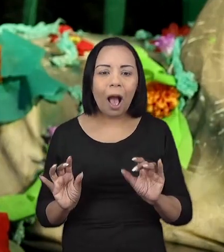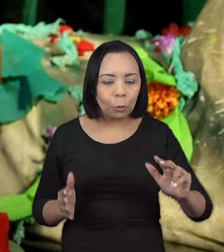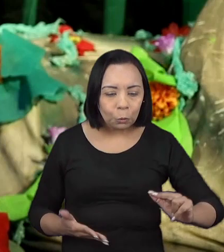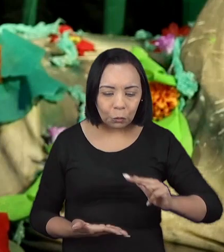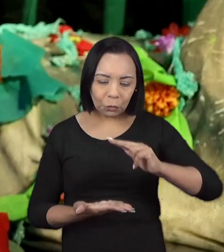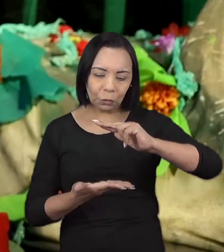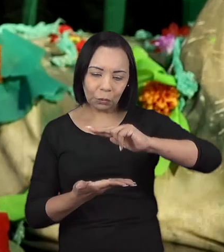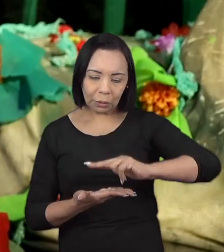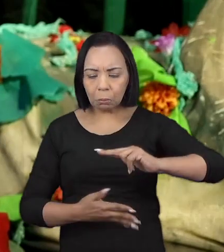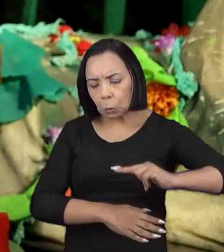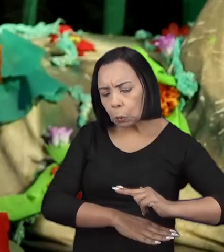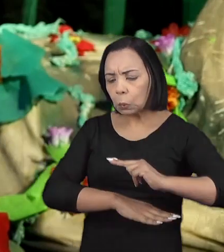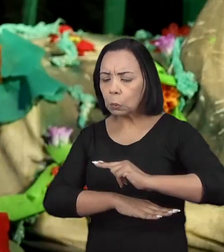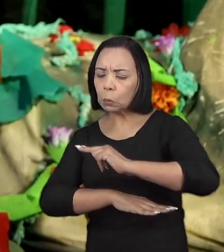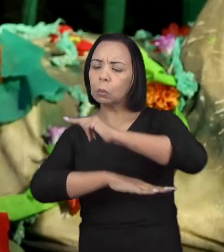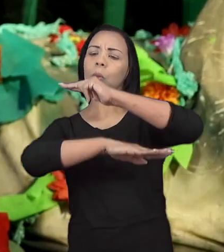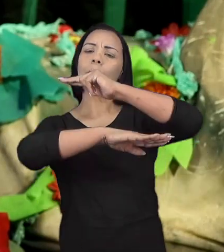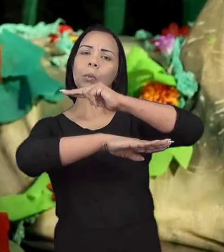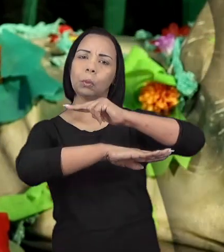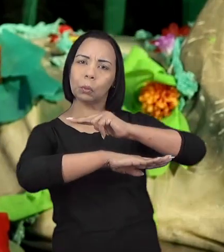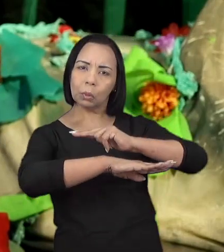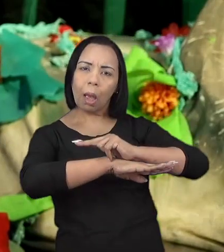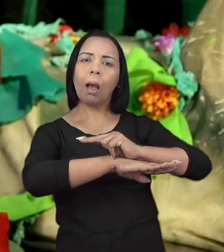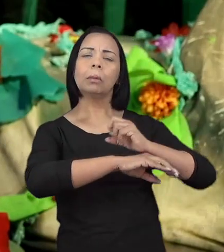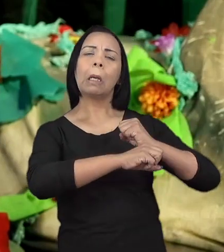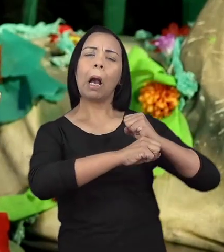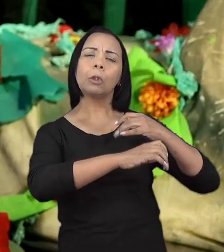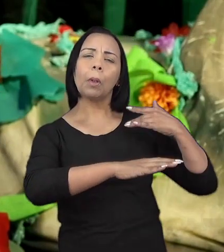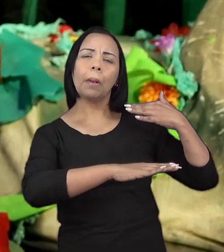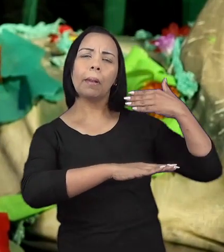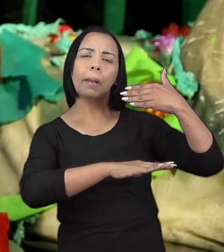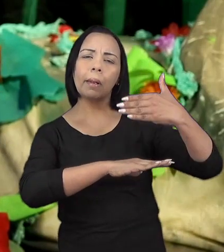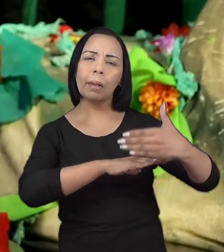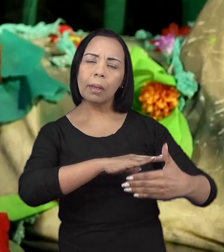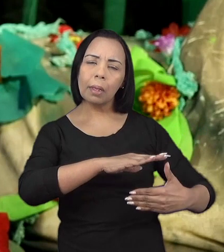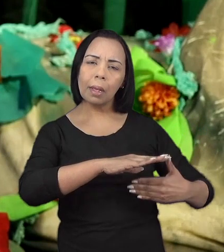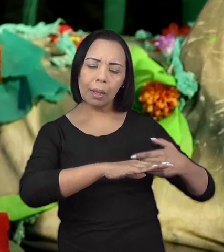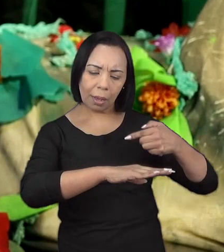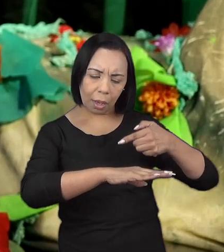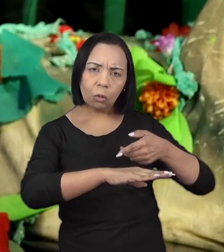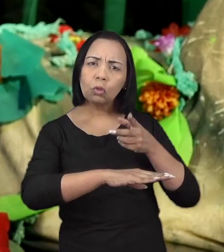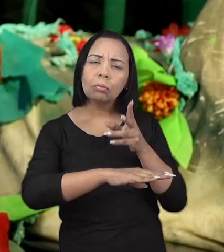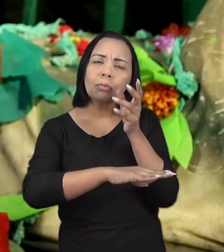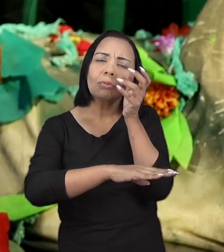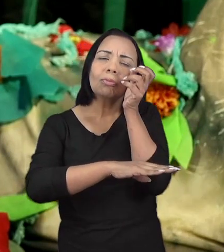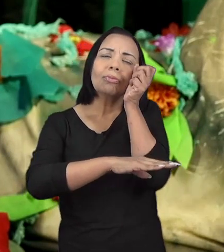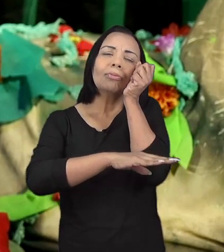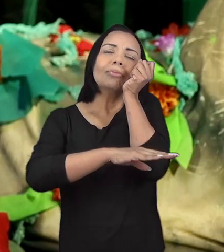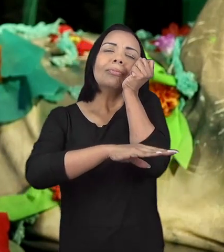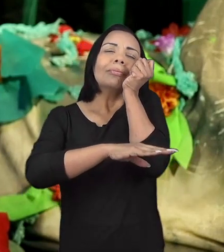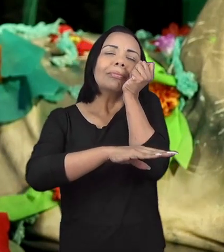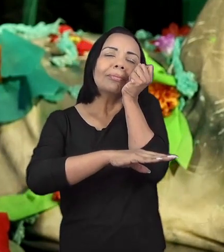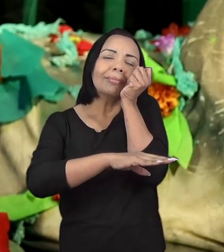o colocaram no topo da montanha. O tempo passou e Branca de Neve parecia dormir no caixão de